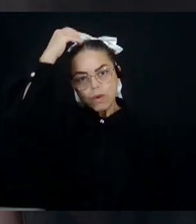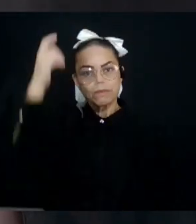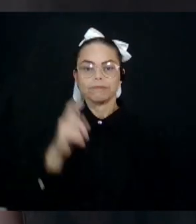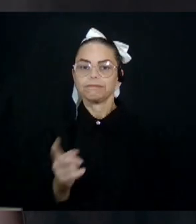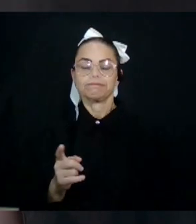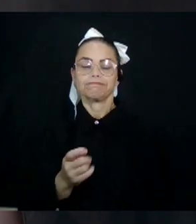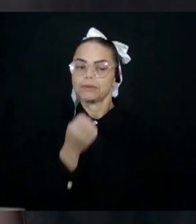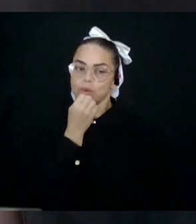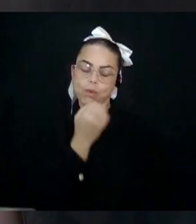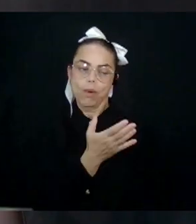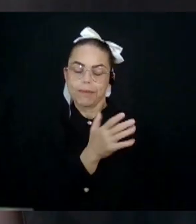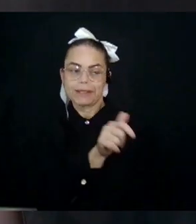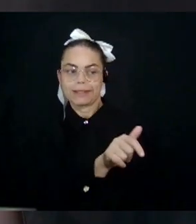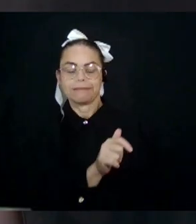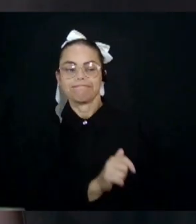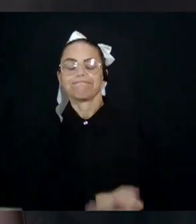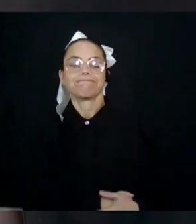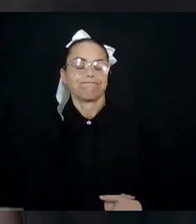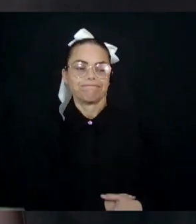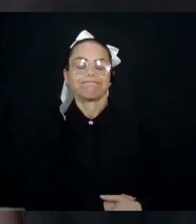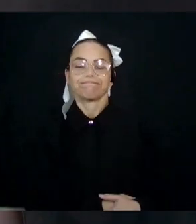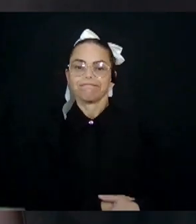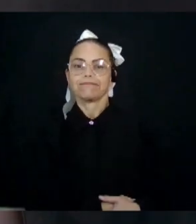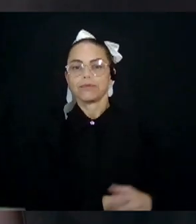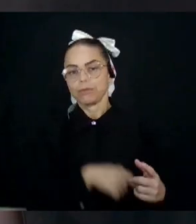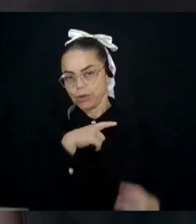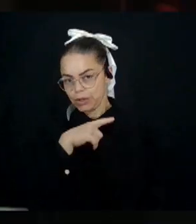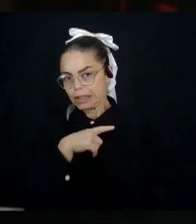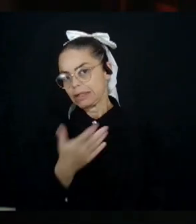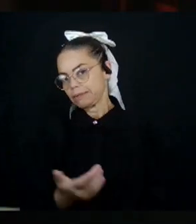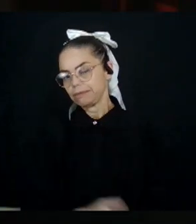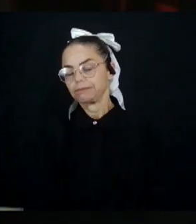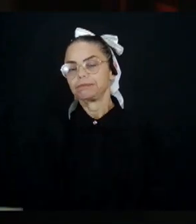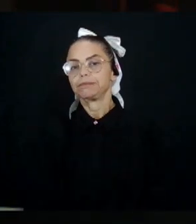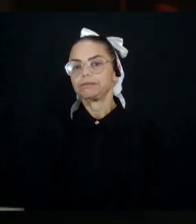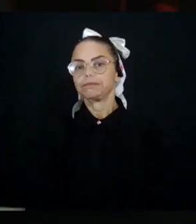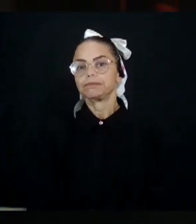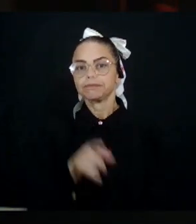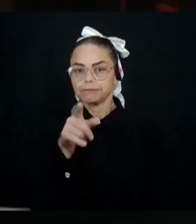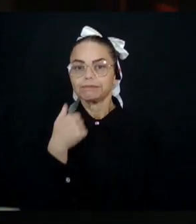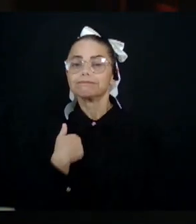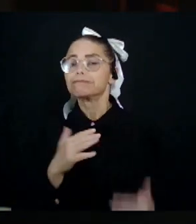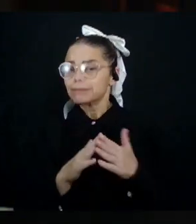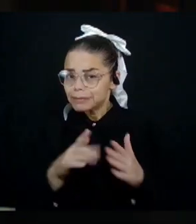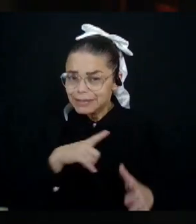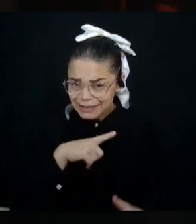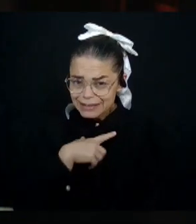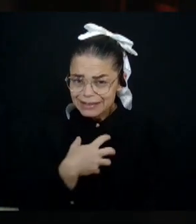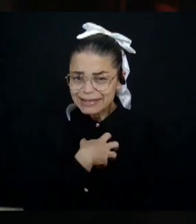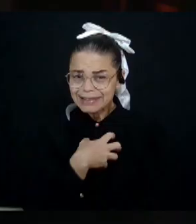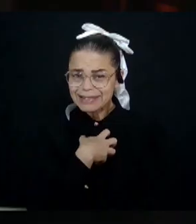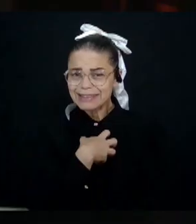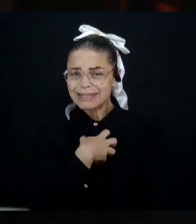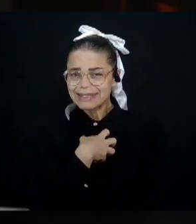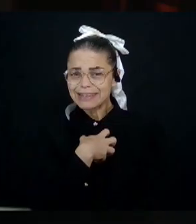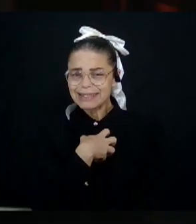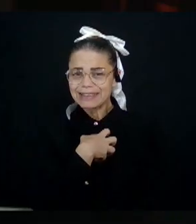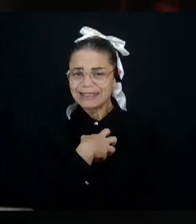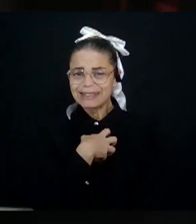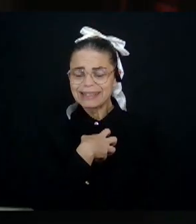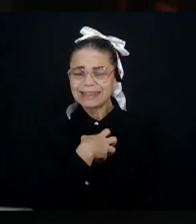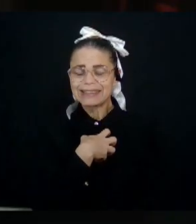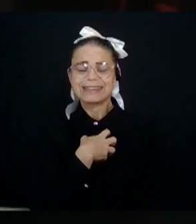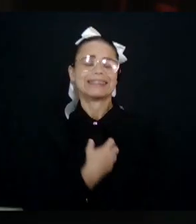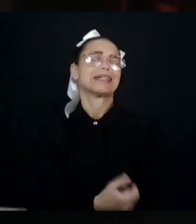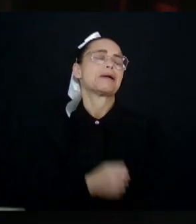produtivo naquele momento, ele pode aparecer. Excelente, muito bem. E você aí de casa também sente essa ressaca pós-viagem, né?